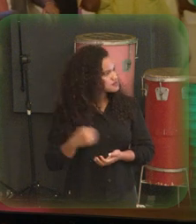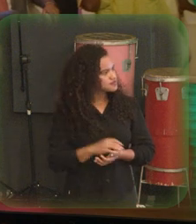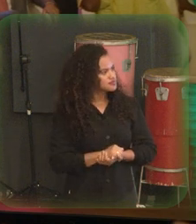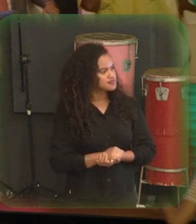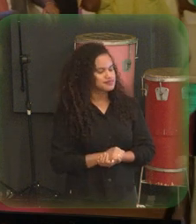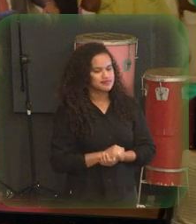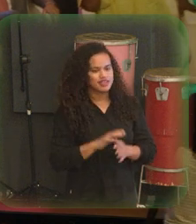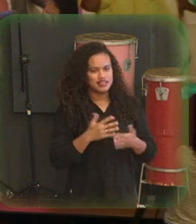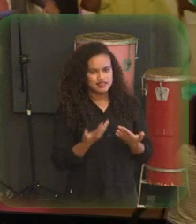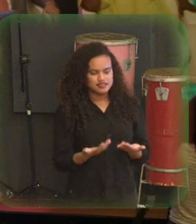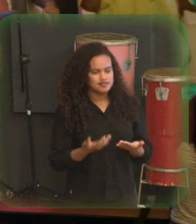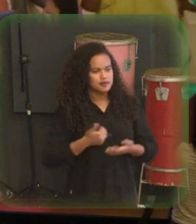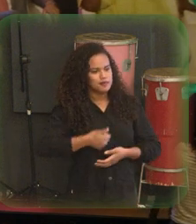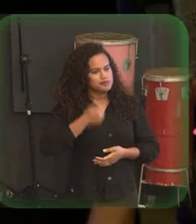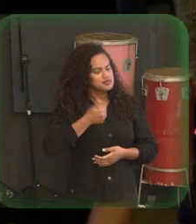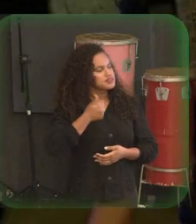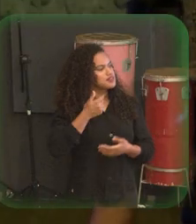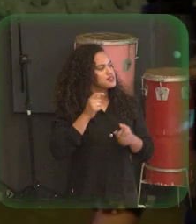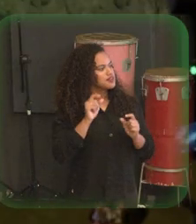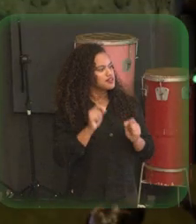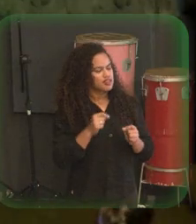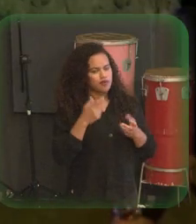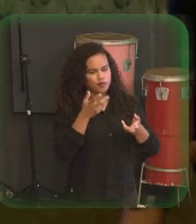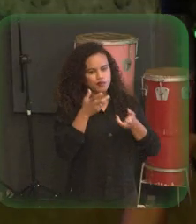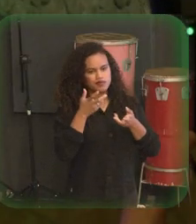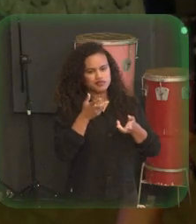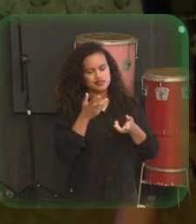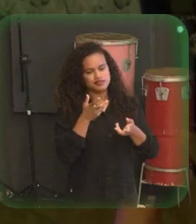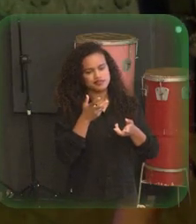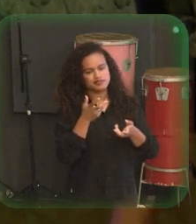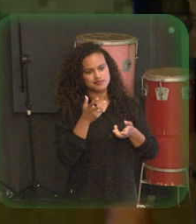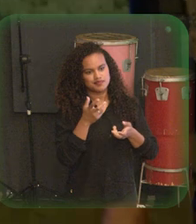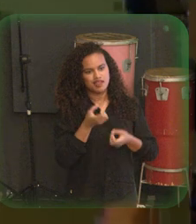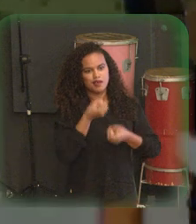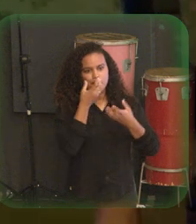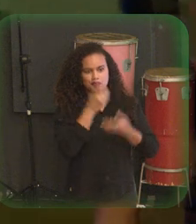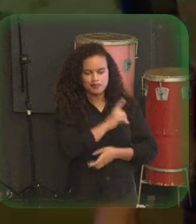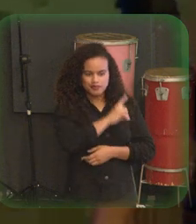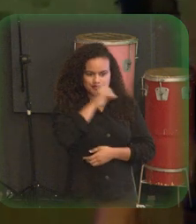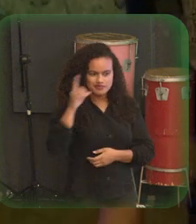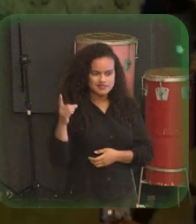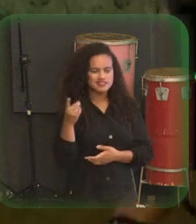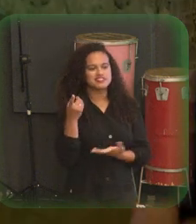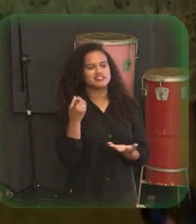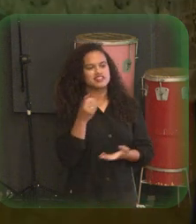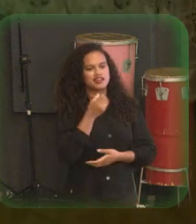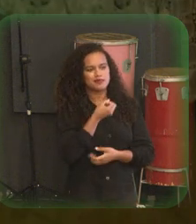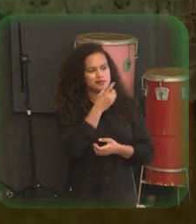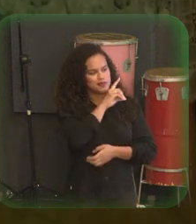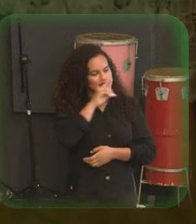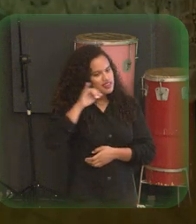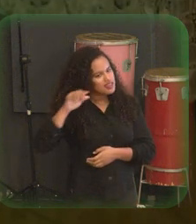Bom, em primeiro lugar, eu quero desejar um bom dia a todas as pessoas aqui